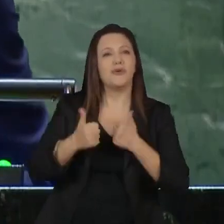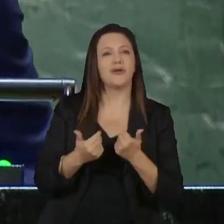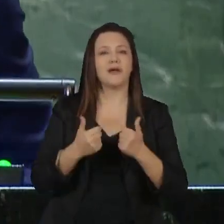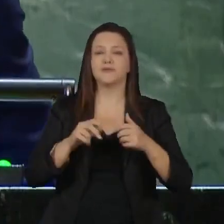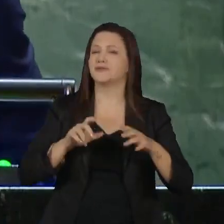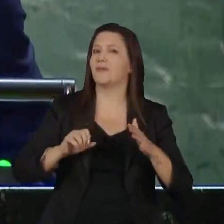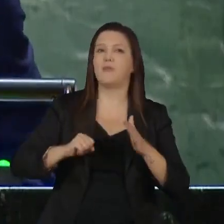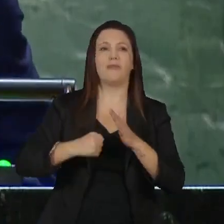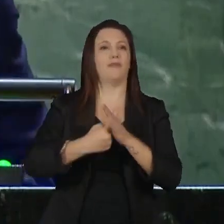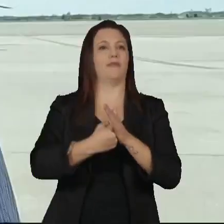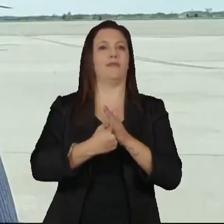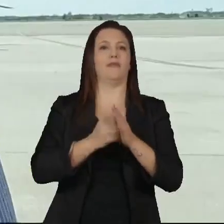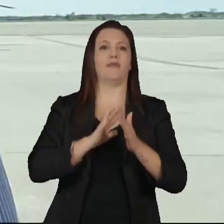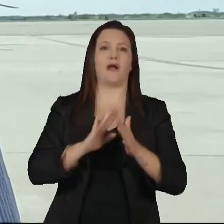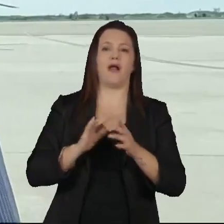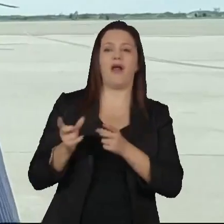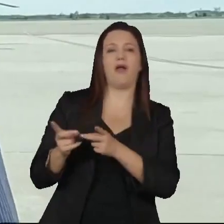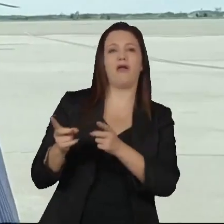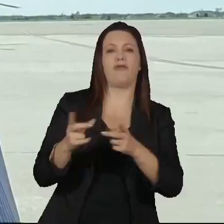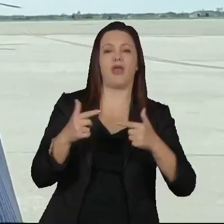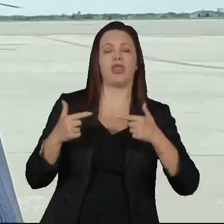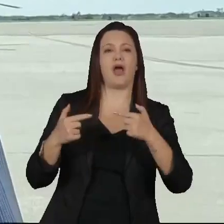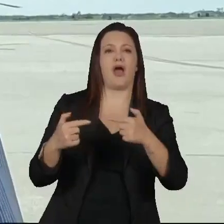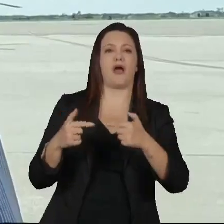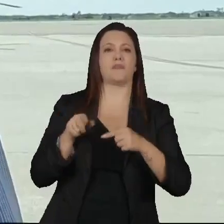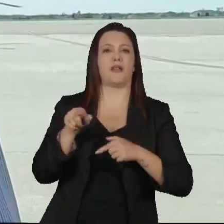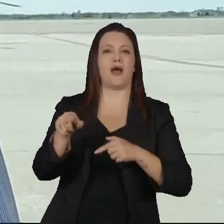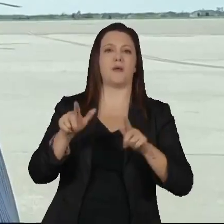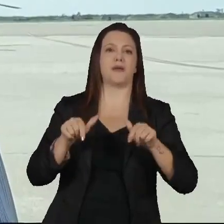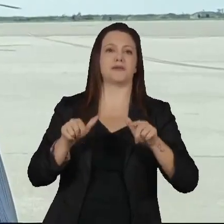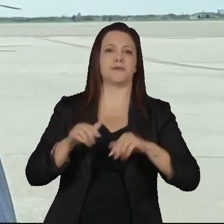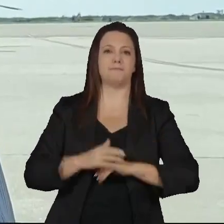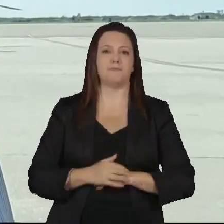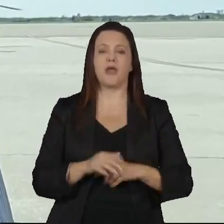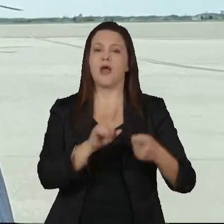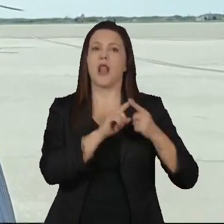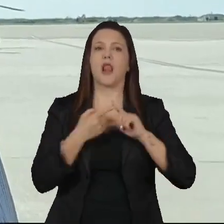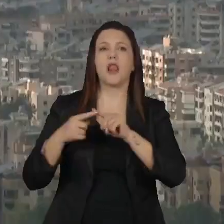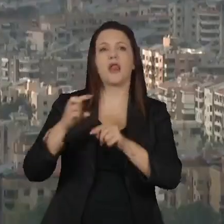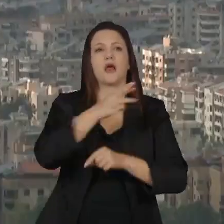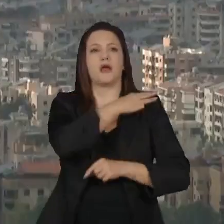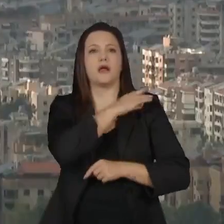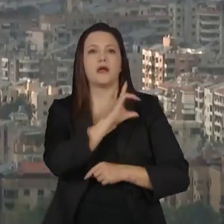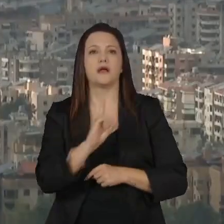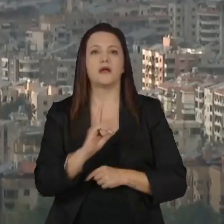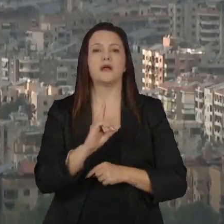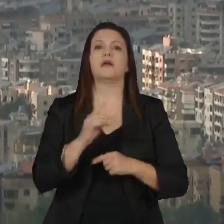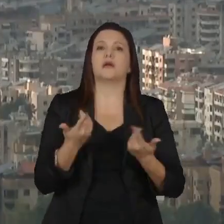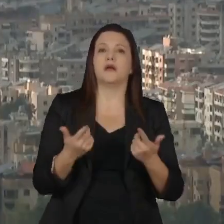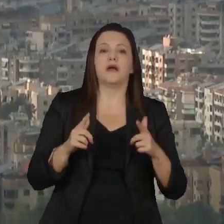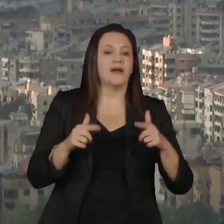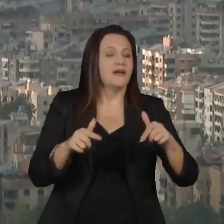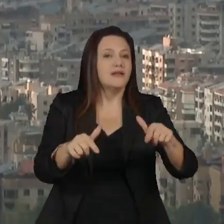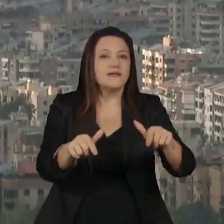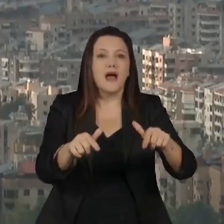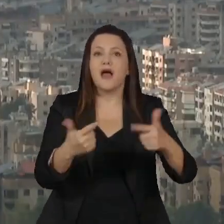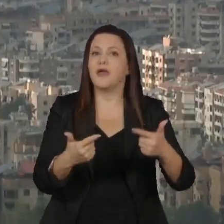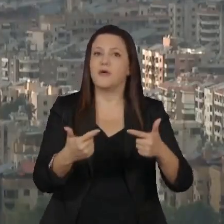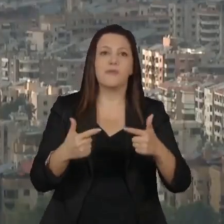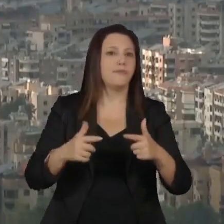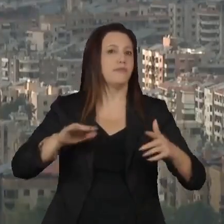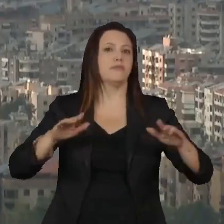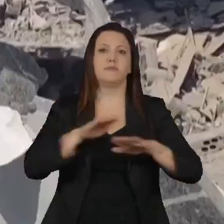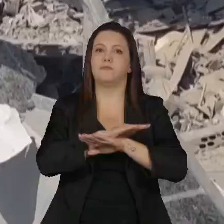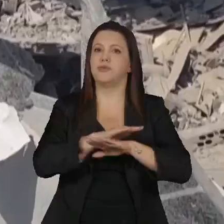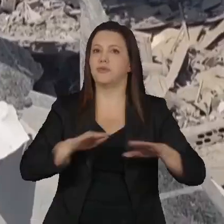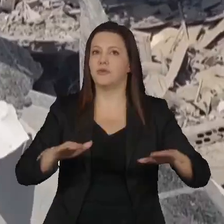armas a Israel. Depois de negociações com Washington, Israel teria interrompido os ataques à capital